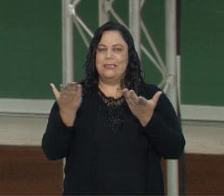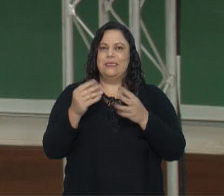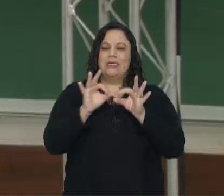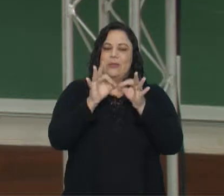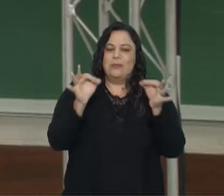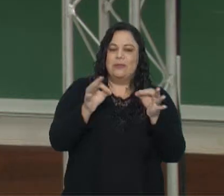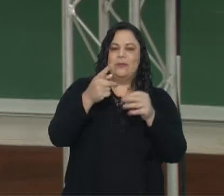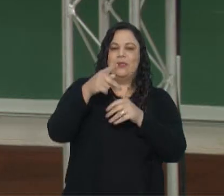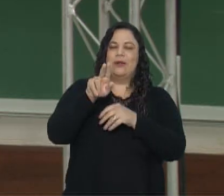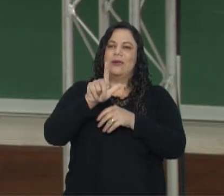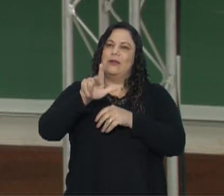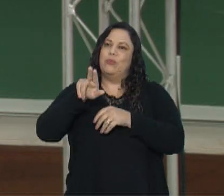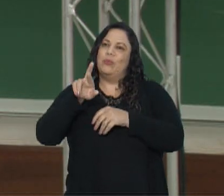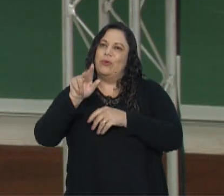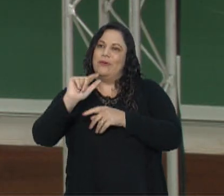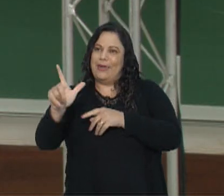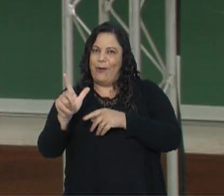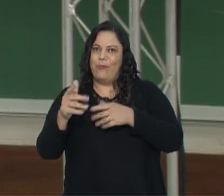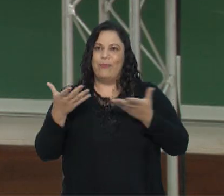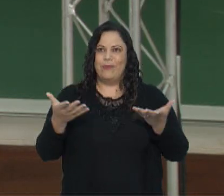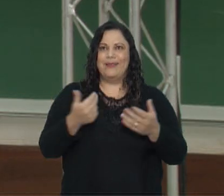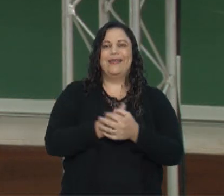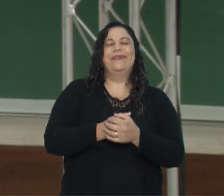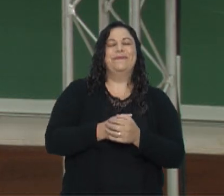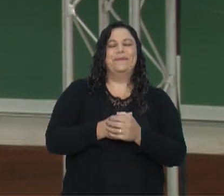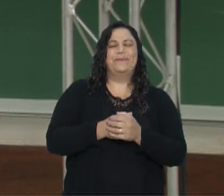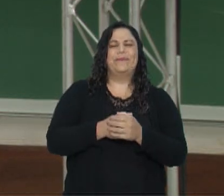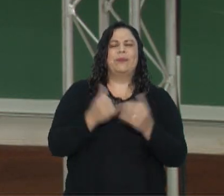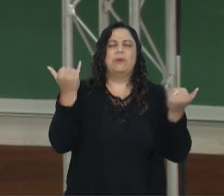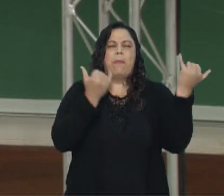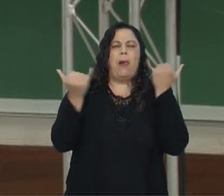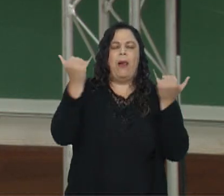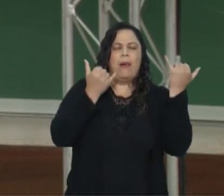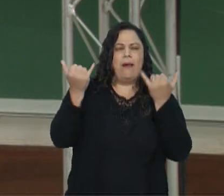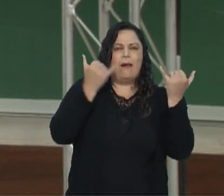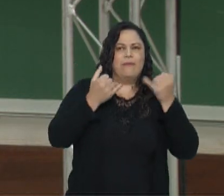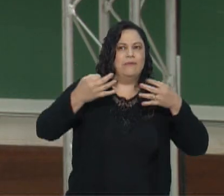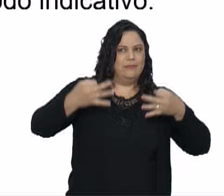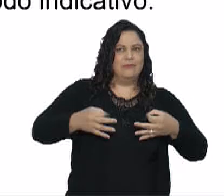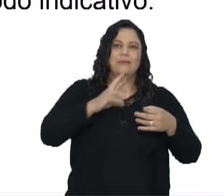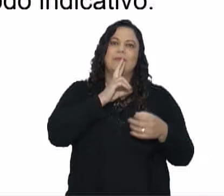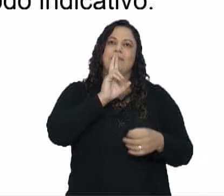singular e do plural. Busquem lá as informações direitinho e responda aí.